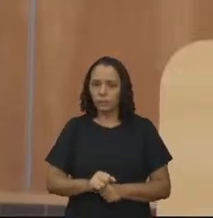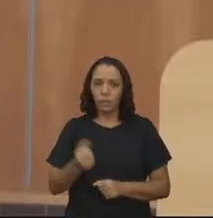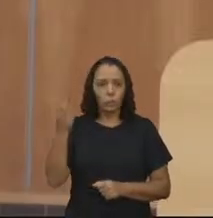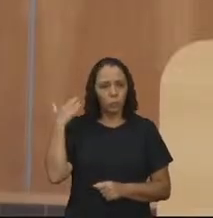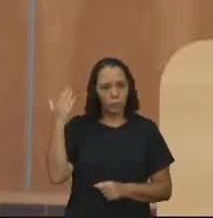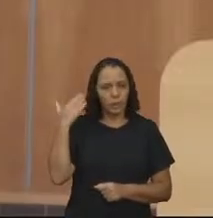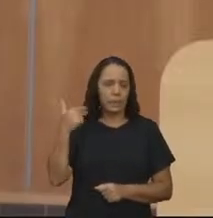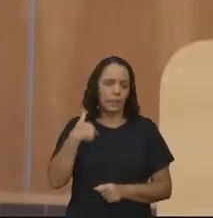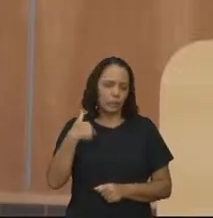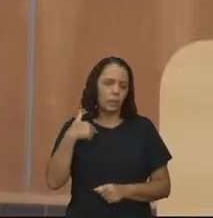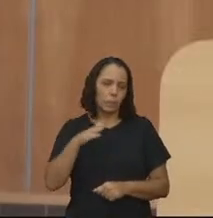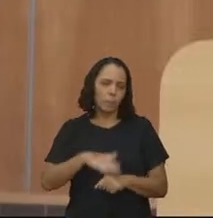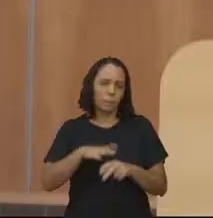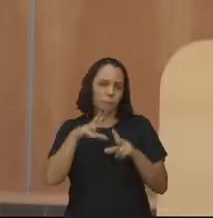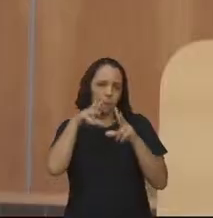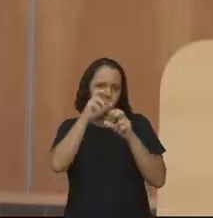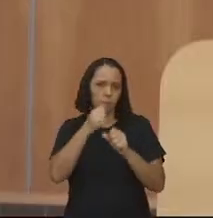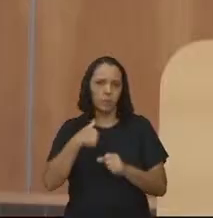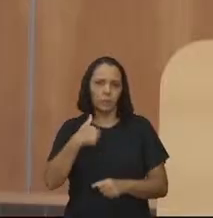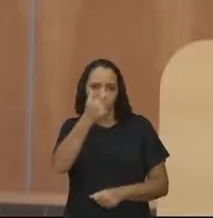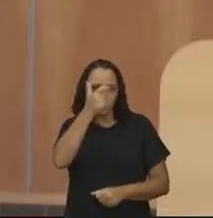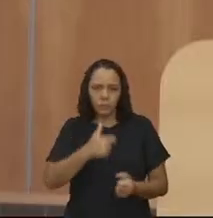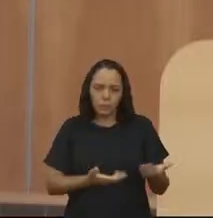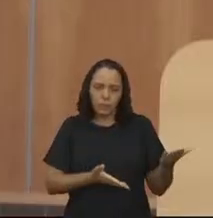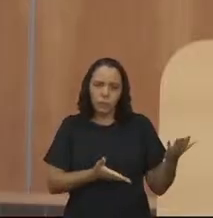tinha 17, né? Claro que não.